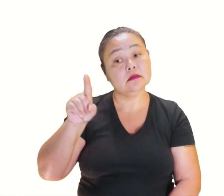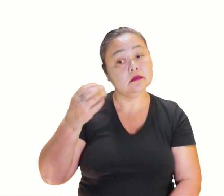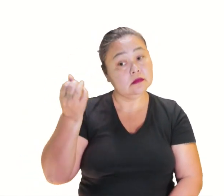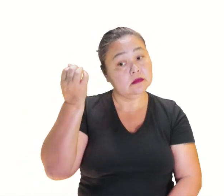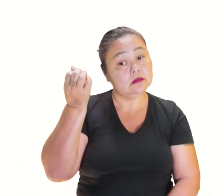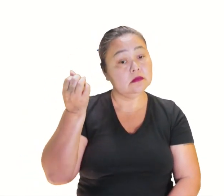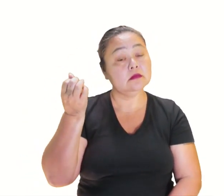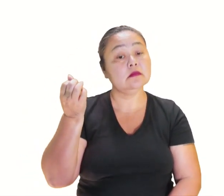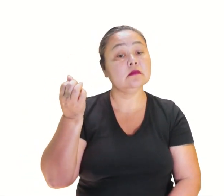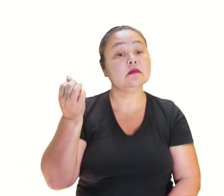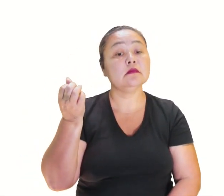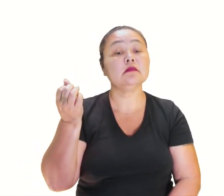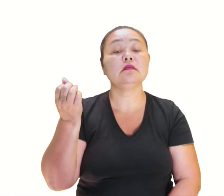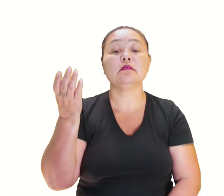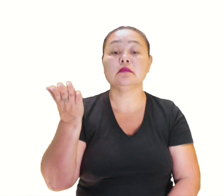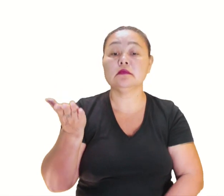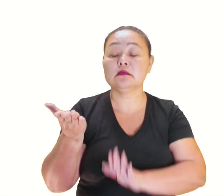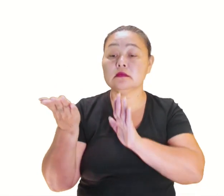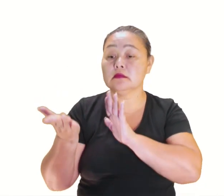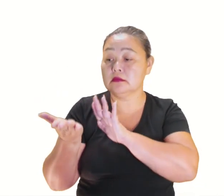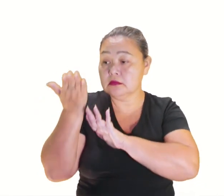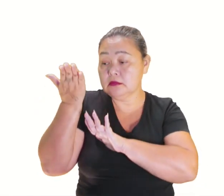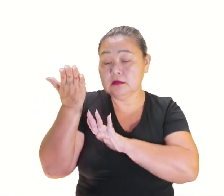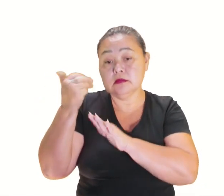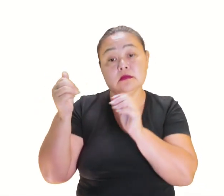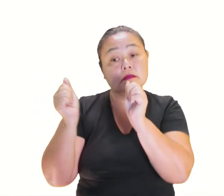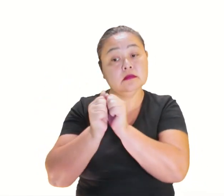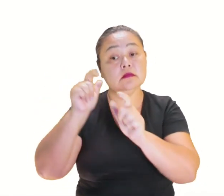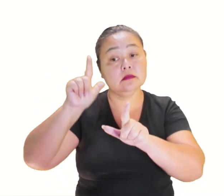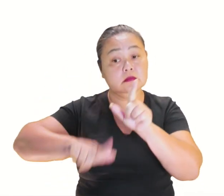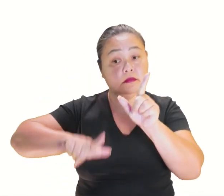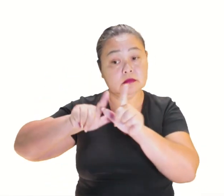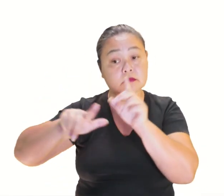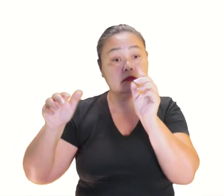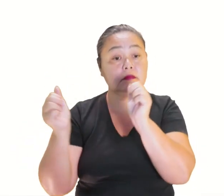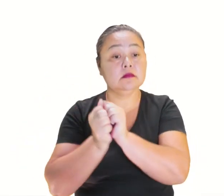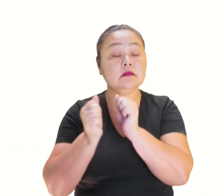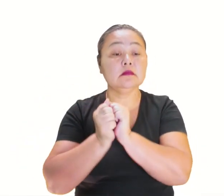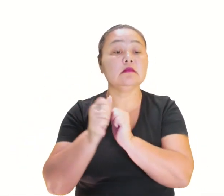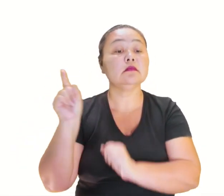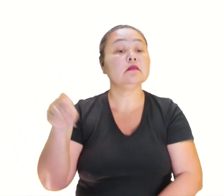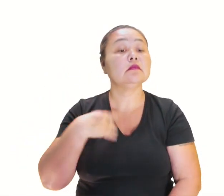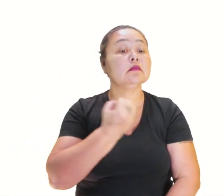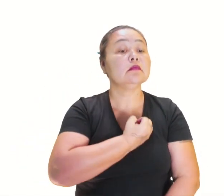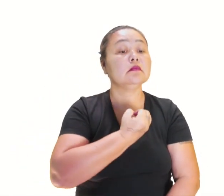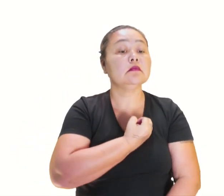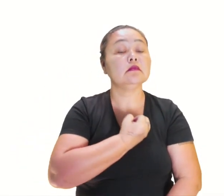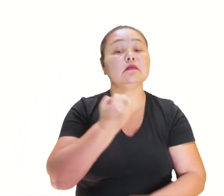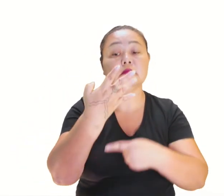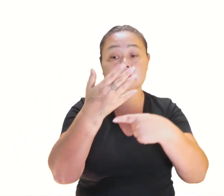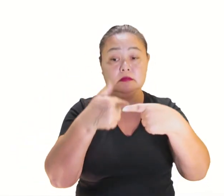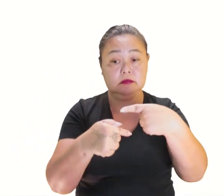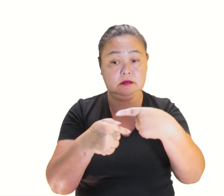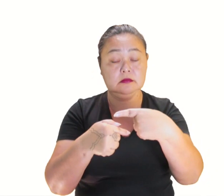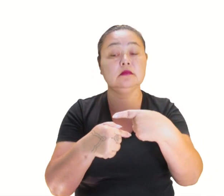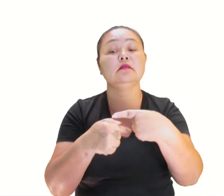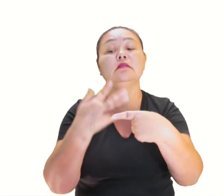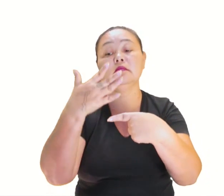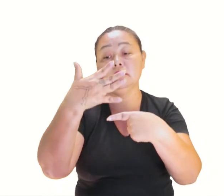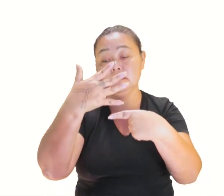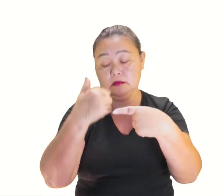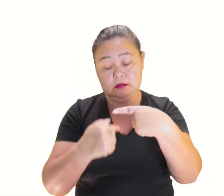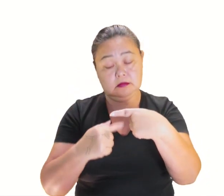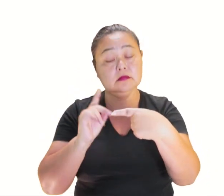potência, tá? Então, o expoente vai junto com a parte literal. Quem é o coeficiente numérico agora na B? 4 sétimos. O